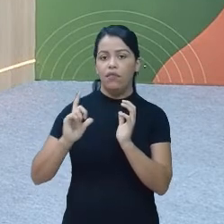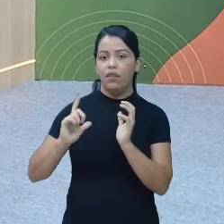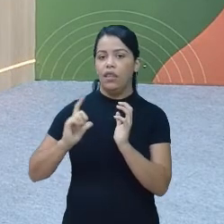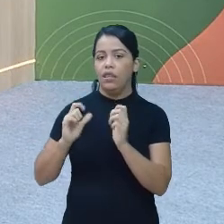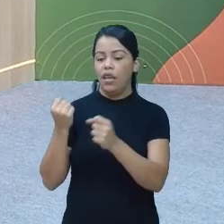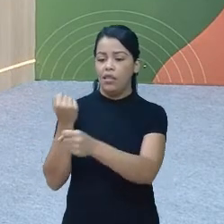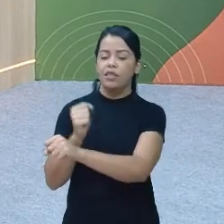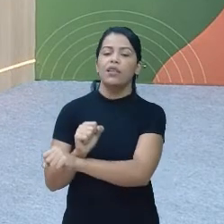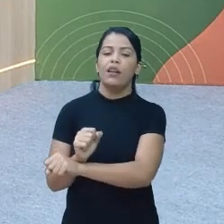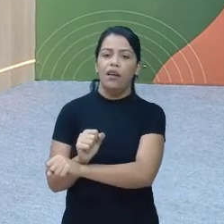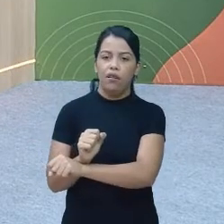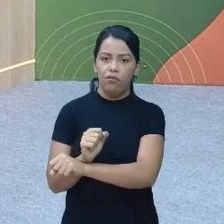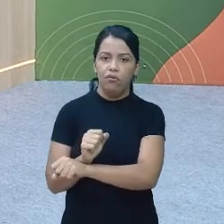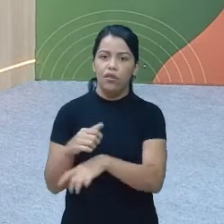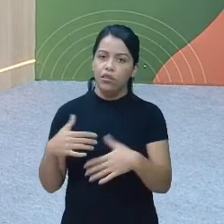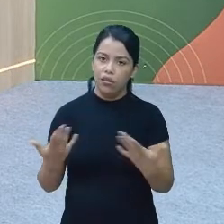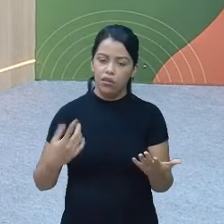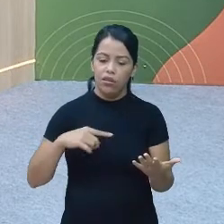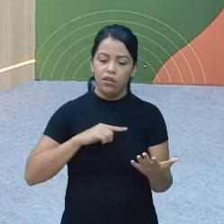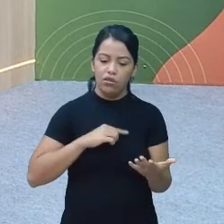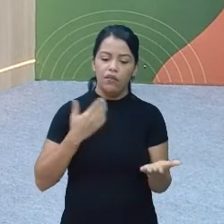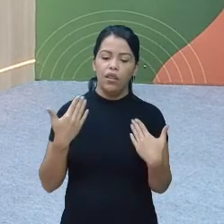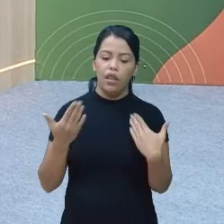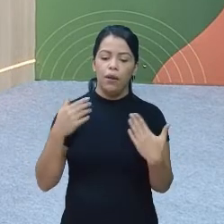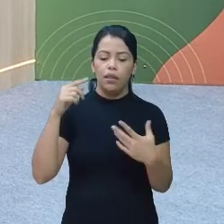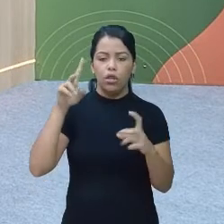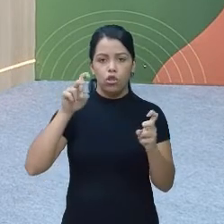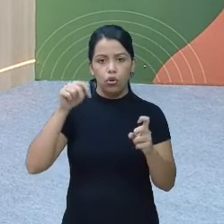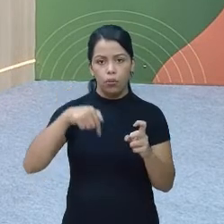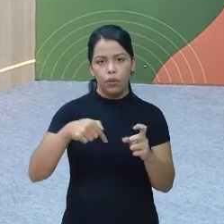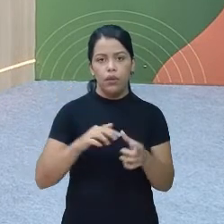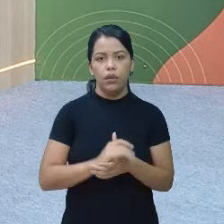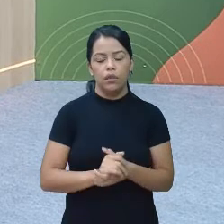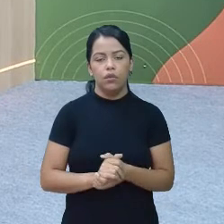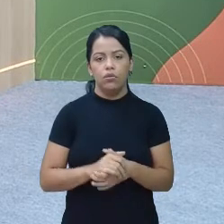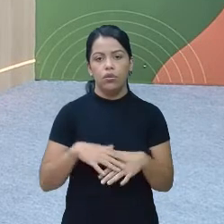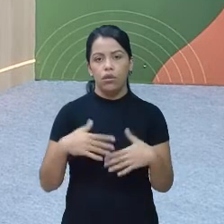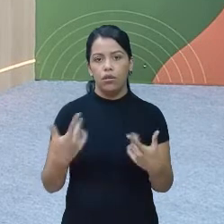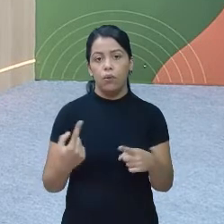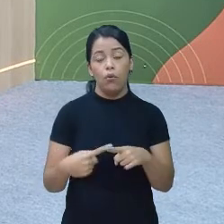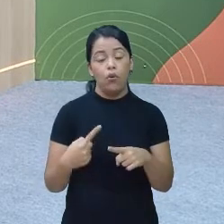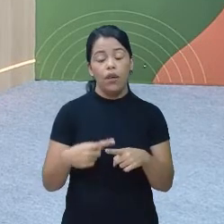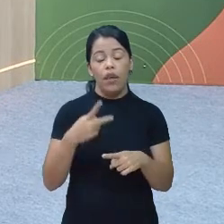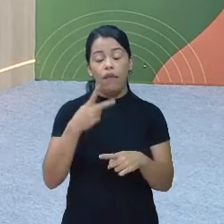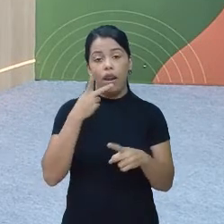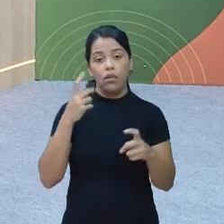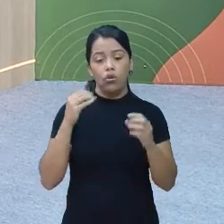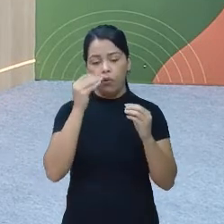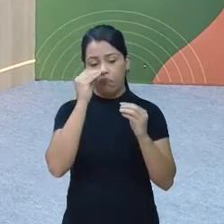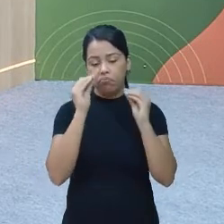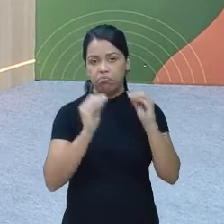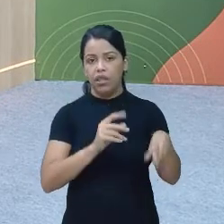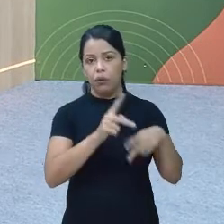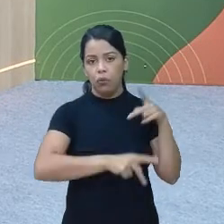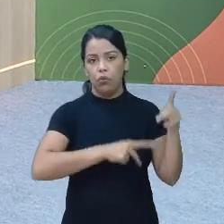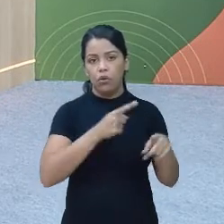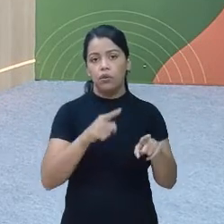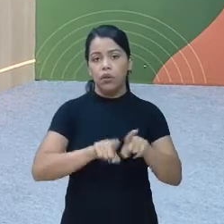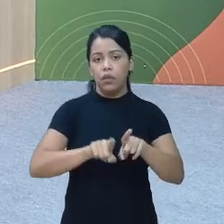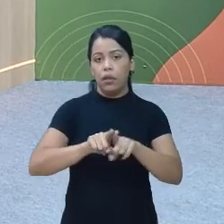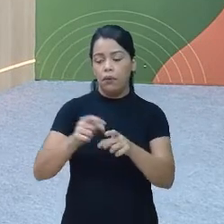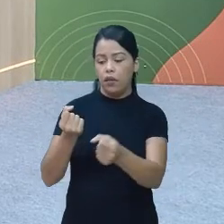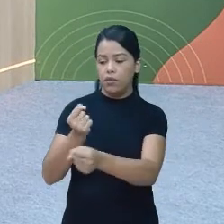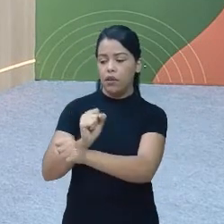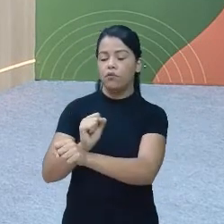vamos falar hoje, vamos realizar hoje, afinal de contas, falar sobre exclusão, escravidão, nos ajuda a pensar a nossa